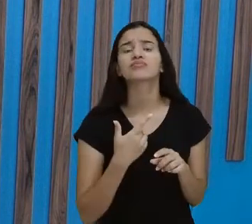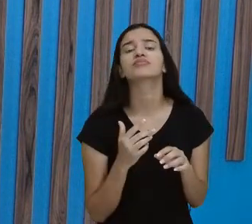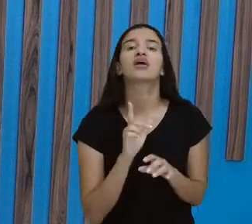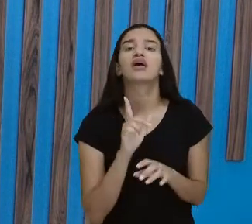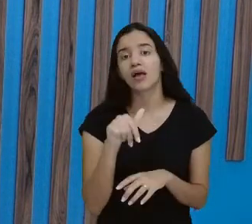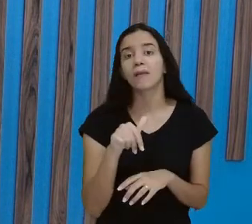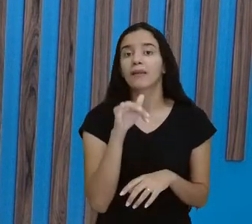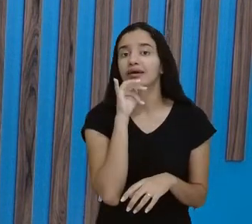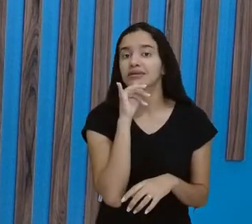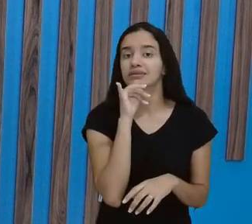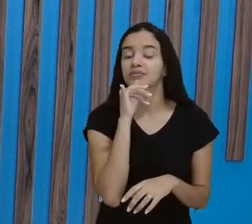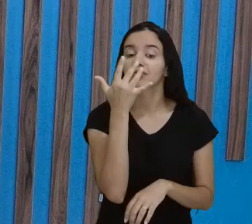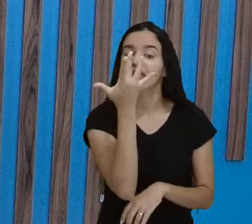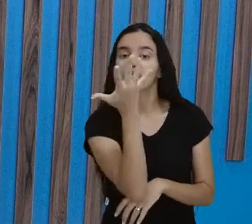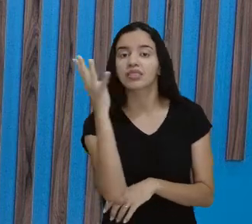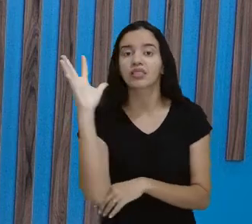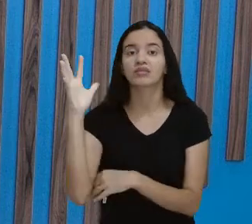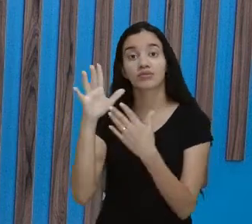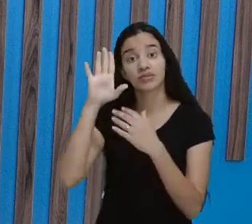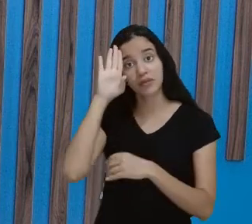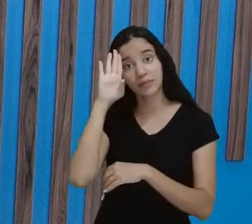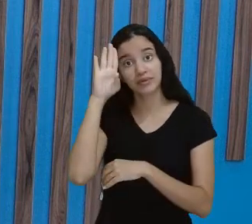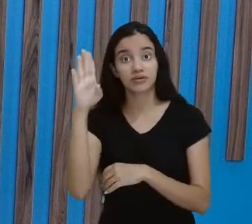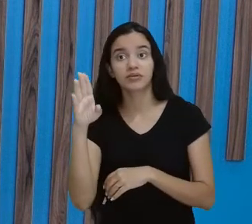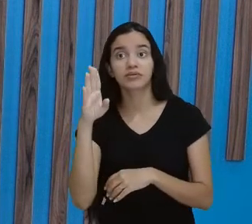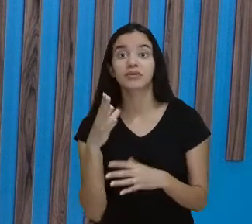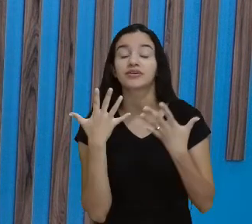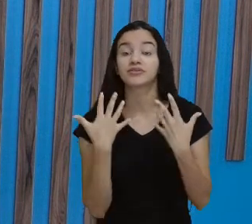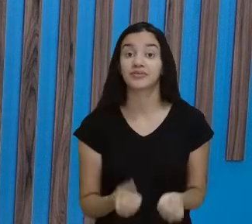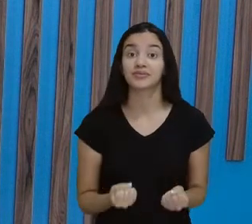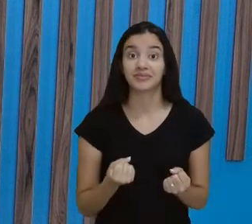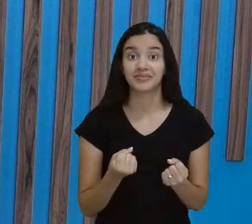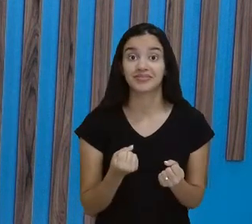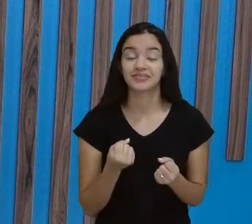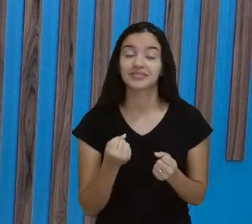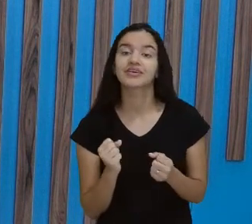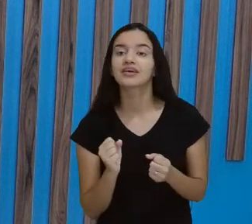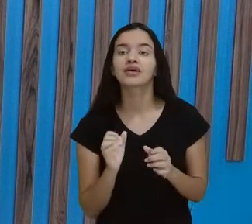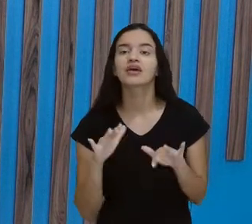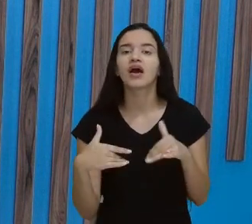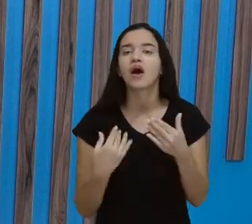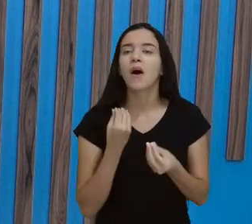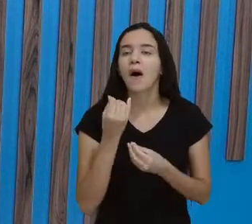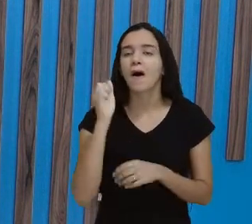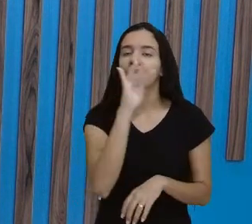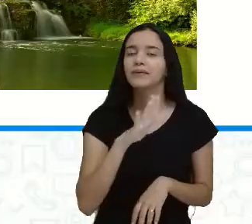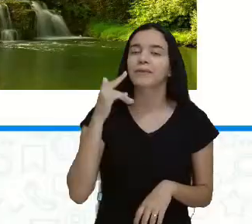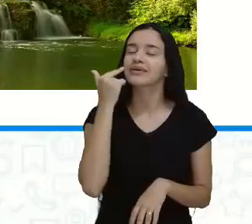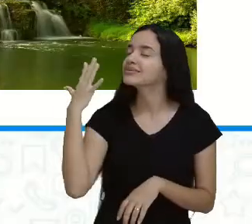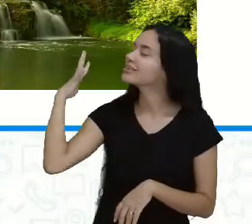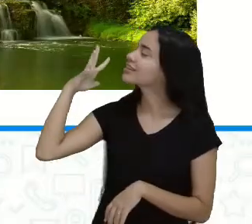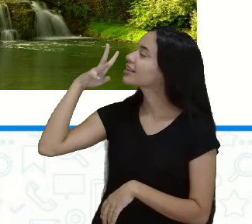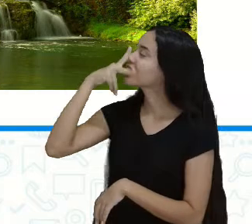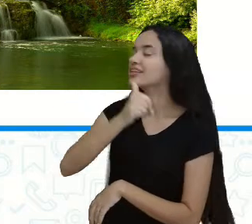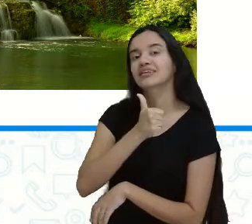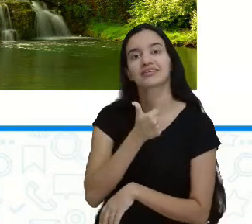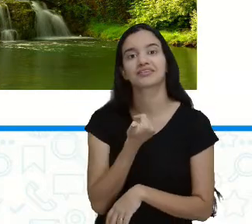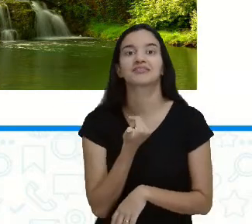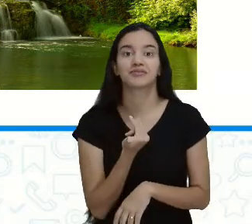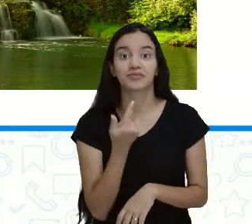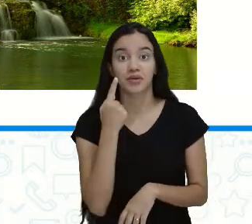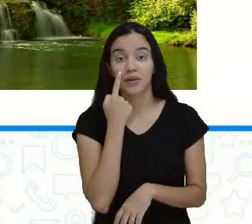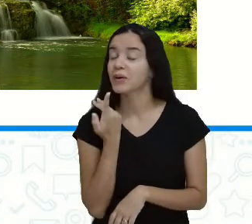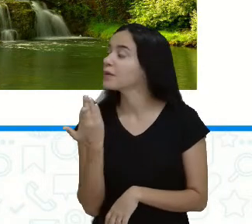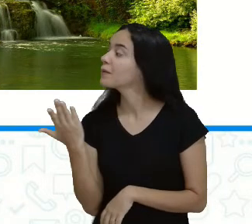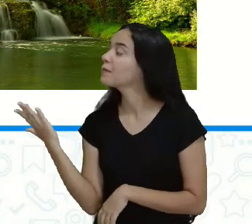interdependentes dessa natureza, principalmente. Vamos ver outro elemento que forma o espaço geográfico. Olha que imagem linda essa aí, né? Então, nesse caso